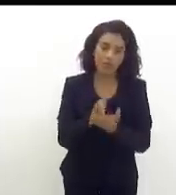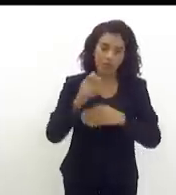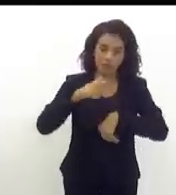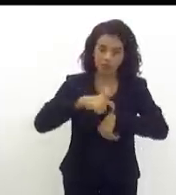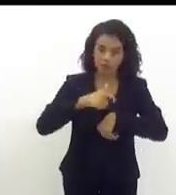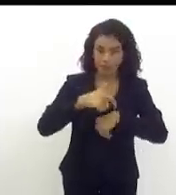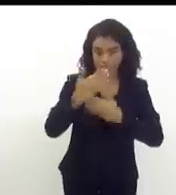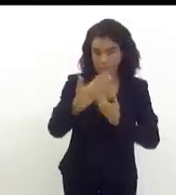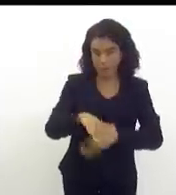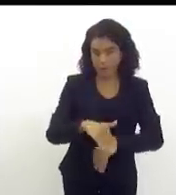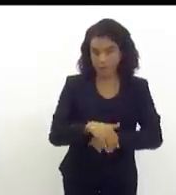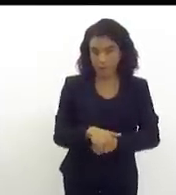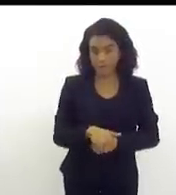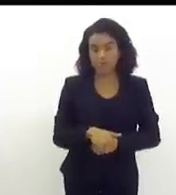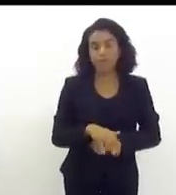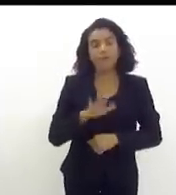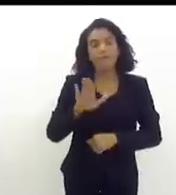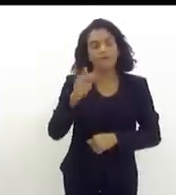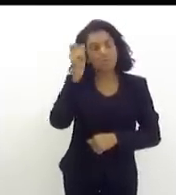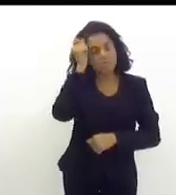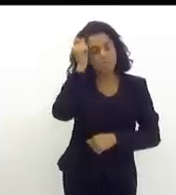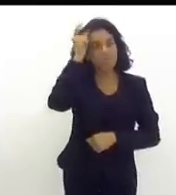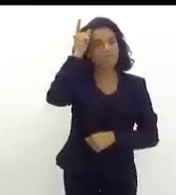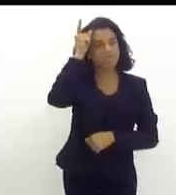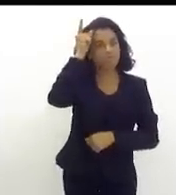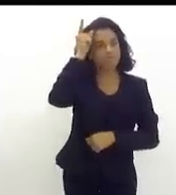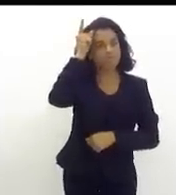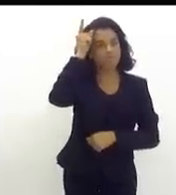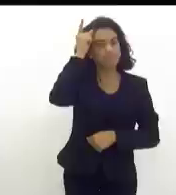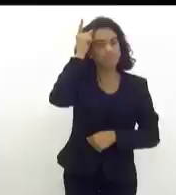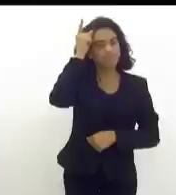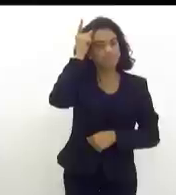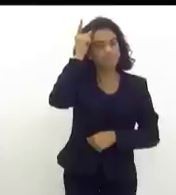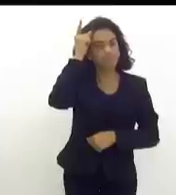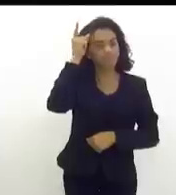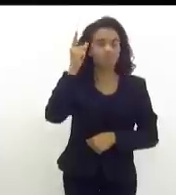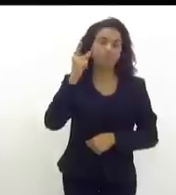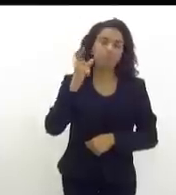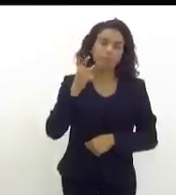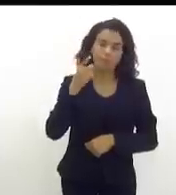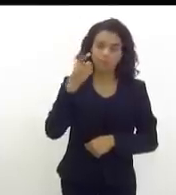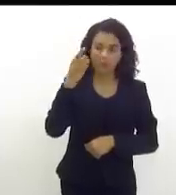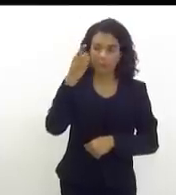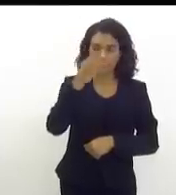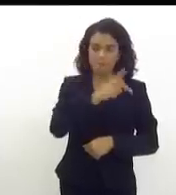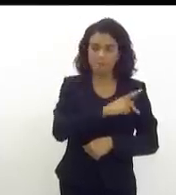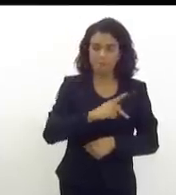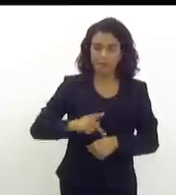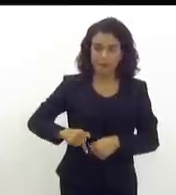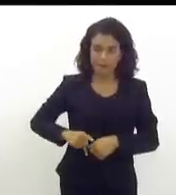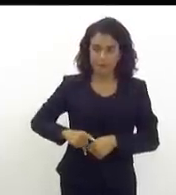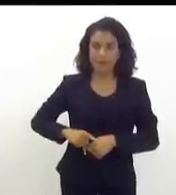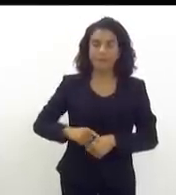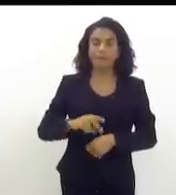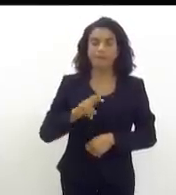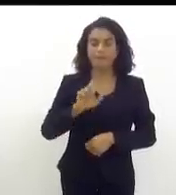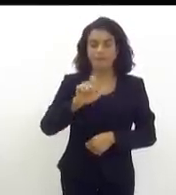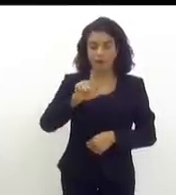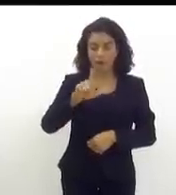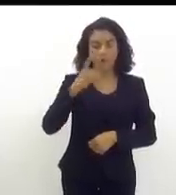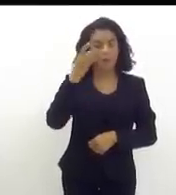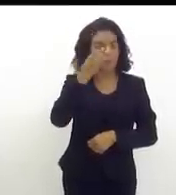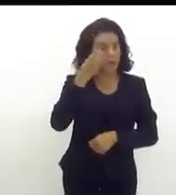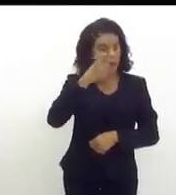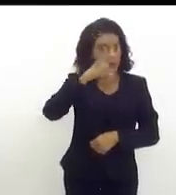mas aí me despertou Presidente Luiz Paulo Nobre Deputado querido presidente Paulo